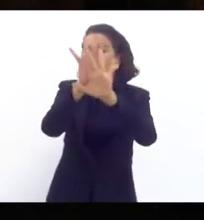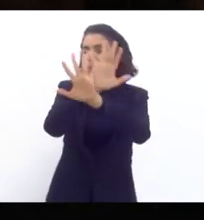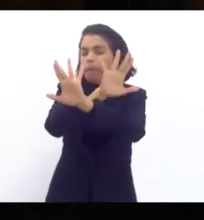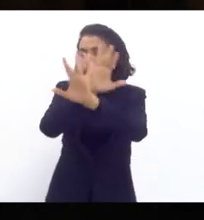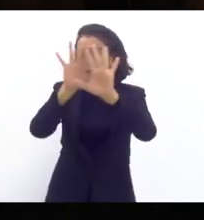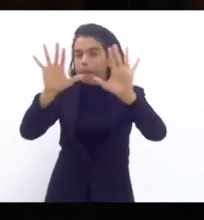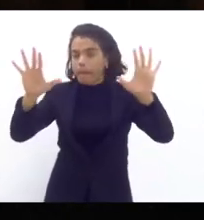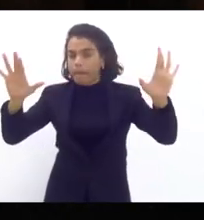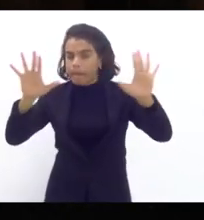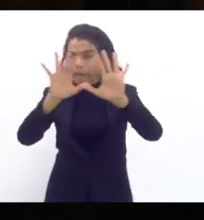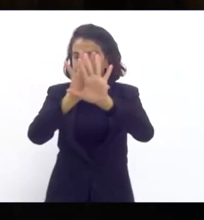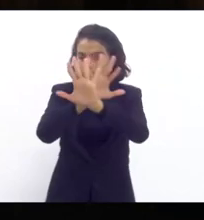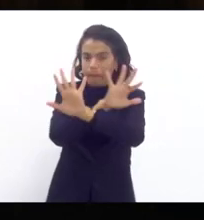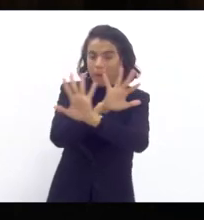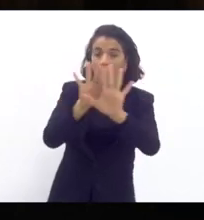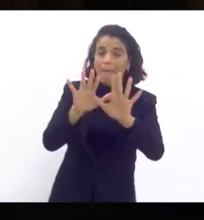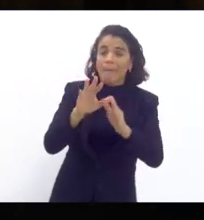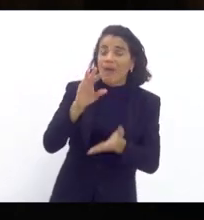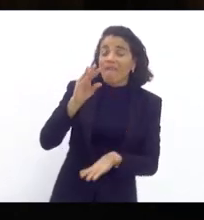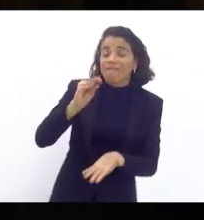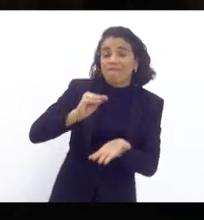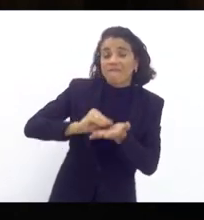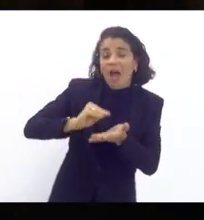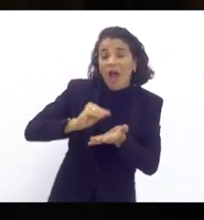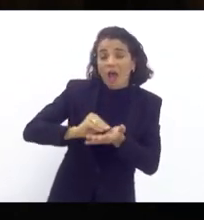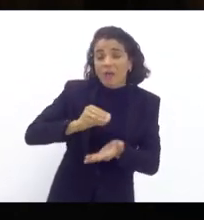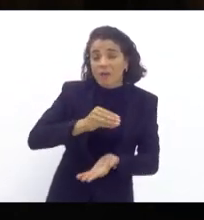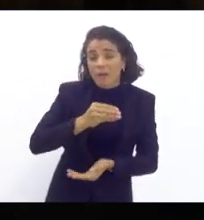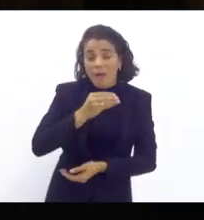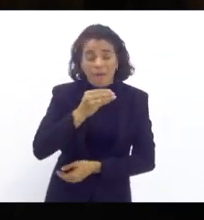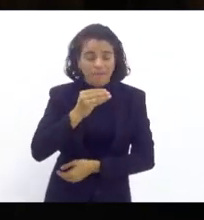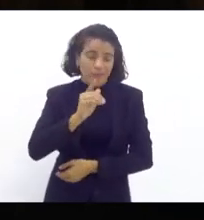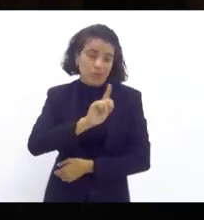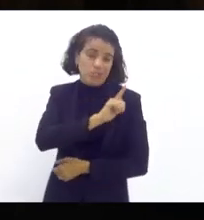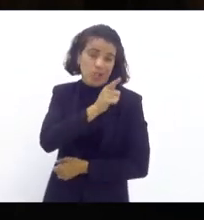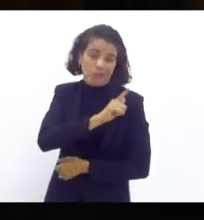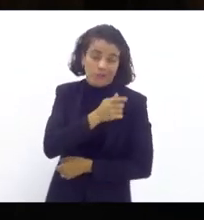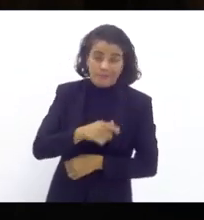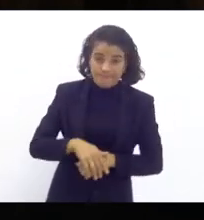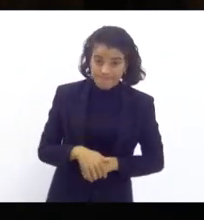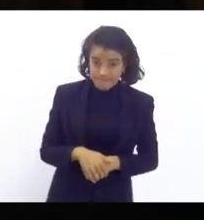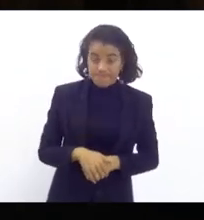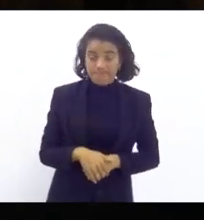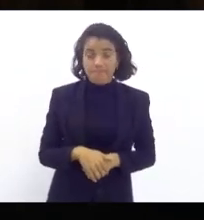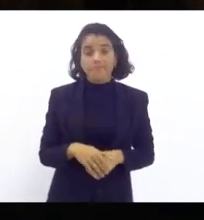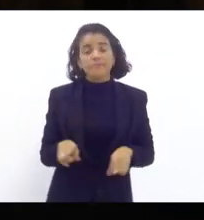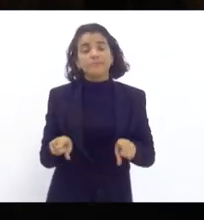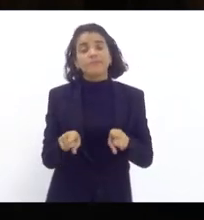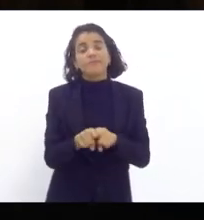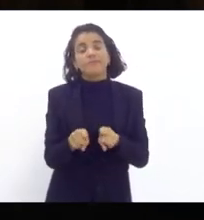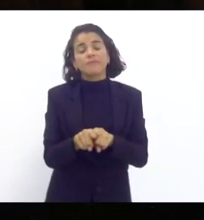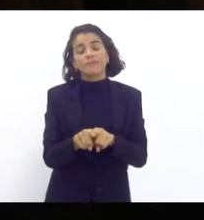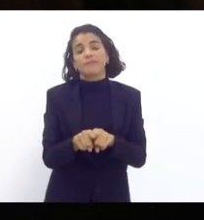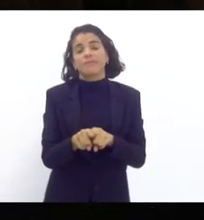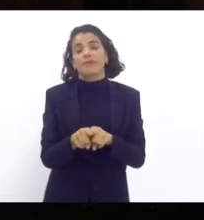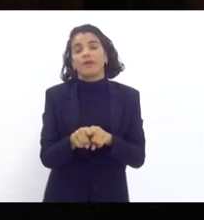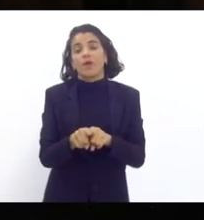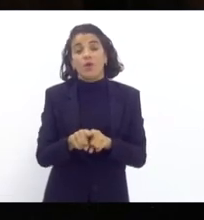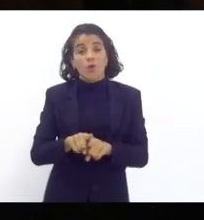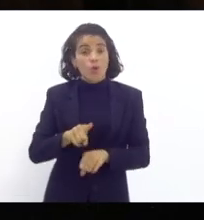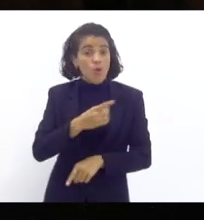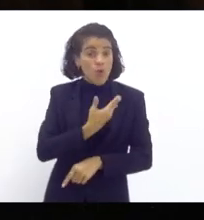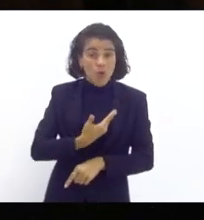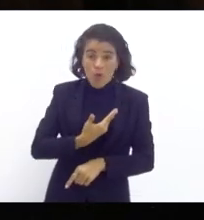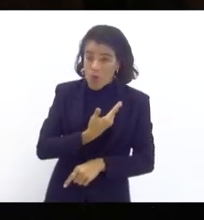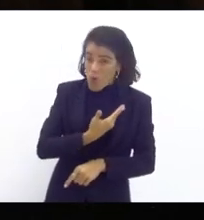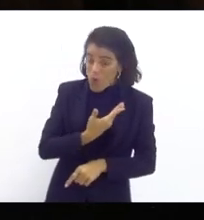sobre o desgoverno do atual prefeito de Mangaratiba. Até porque o governo lá é